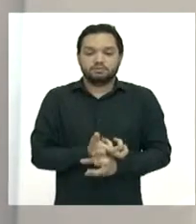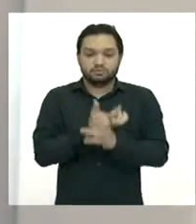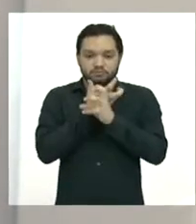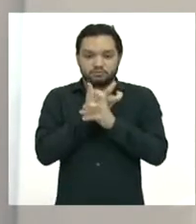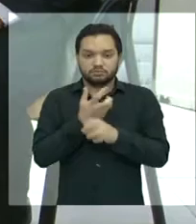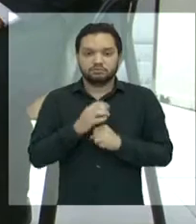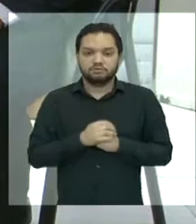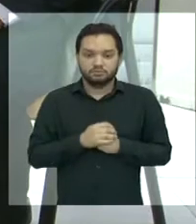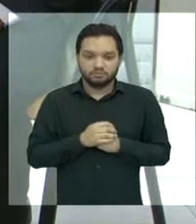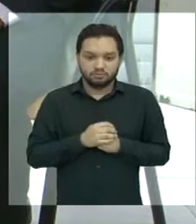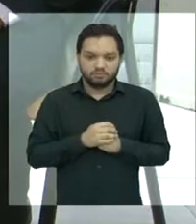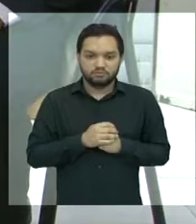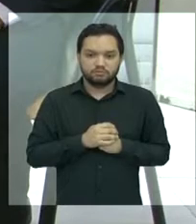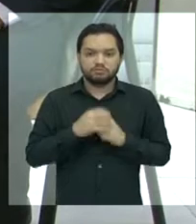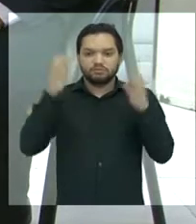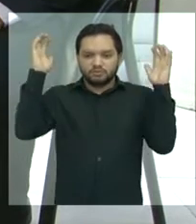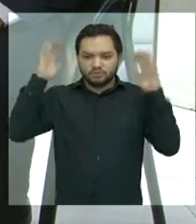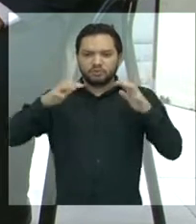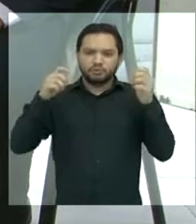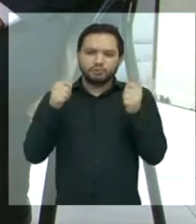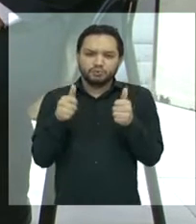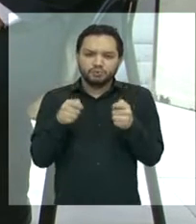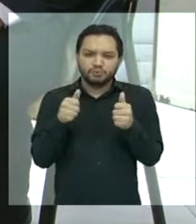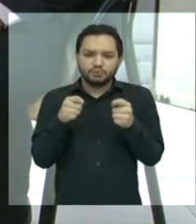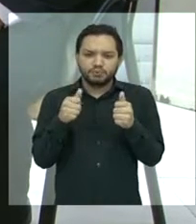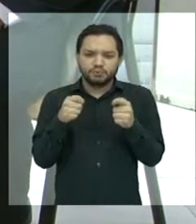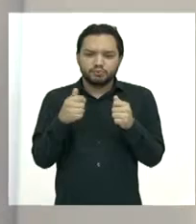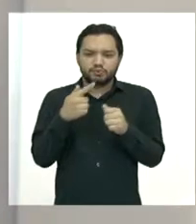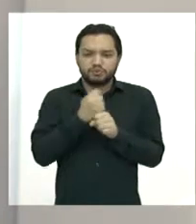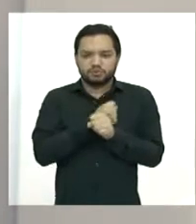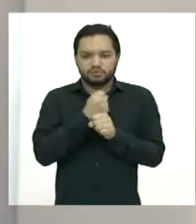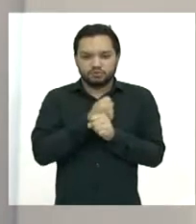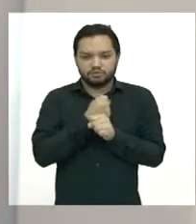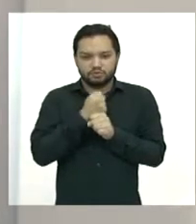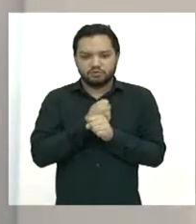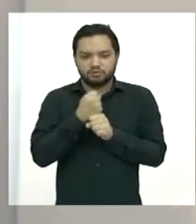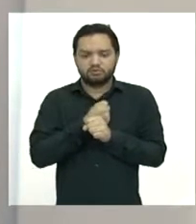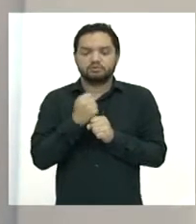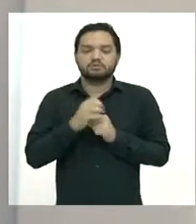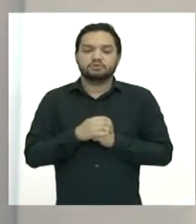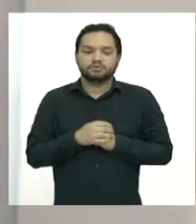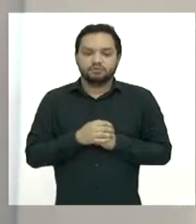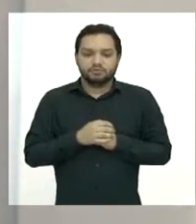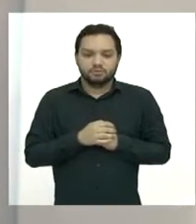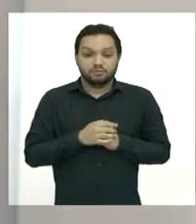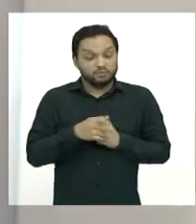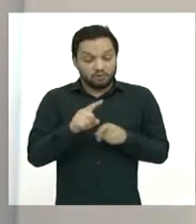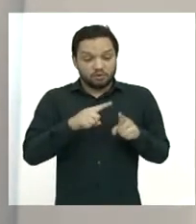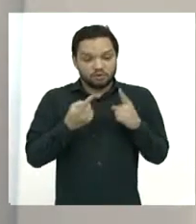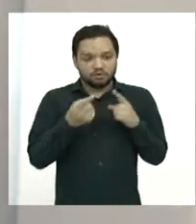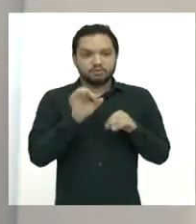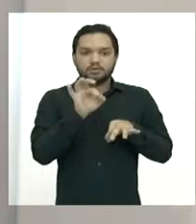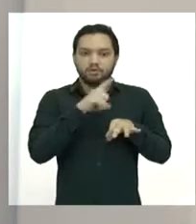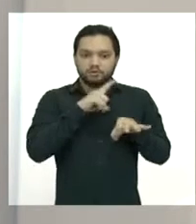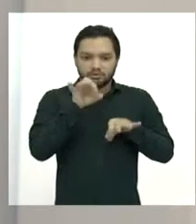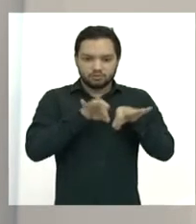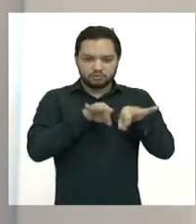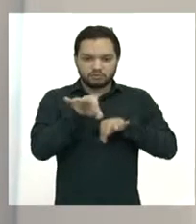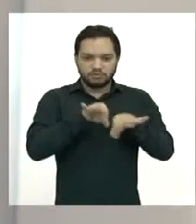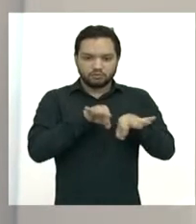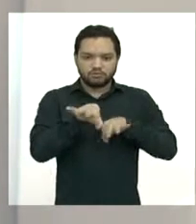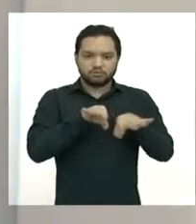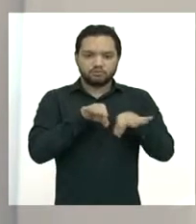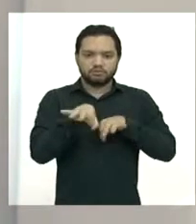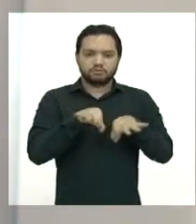durou prolongada, 6, 7 anos, Irauçuba estava mais bem preparada. Conseguiu ficar mais tempo com água